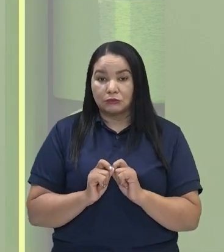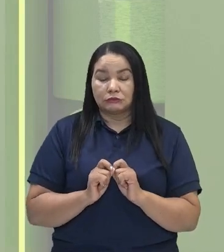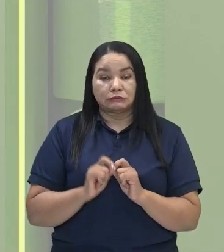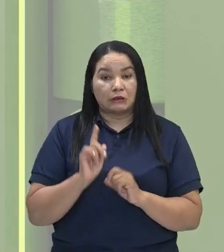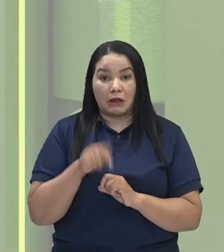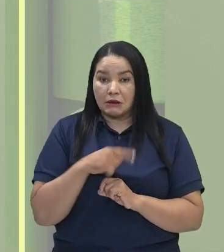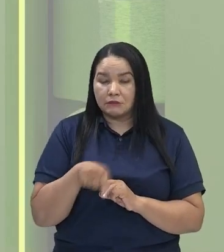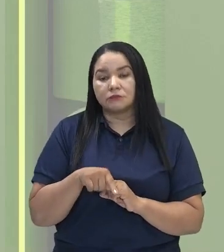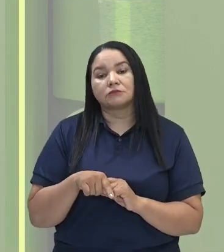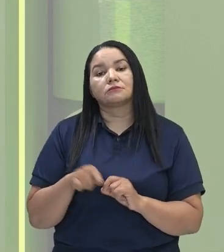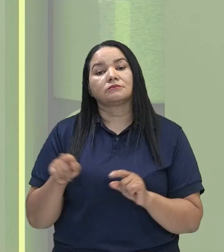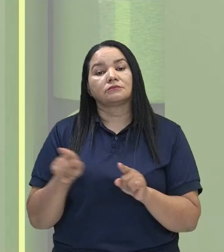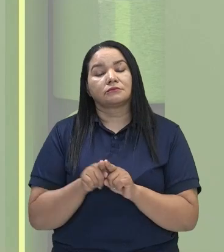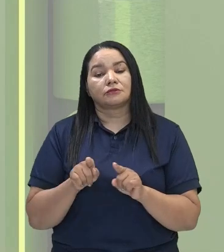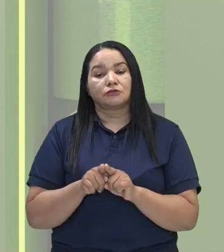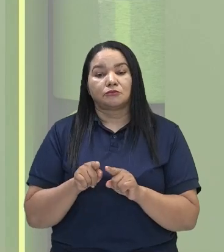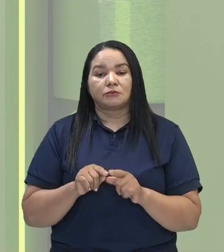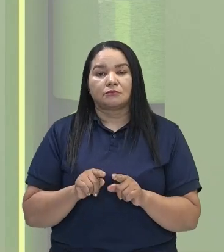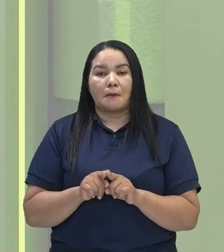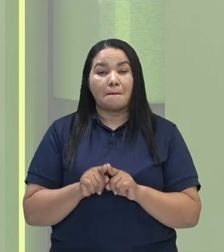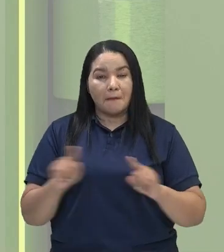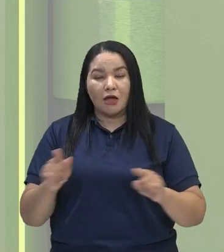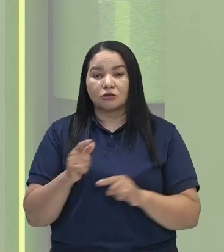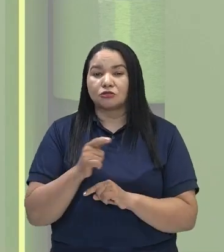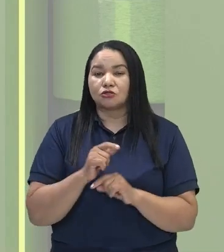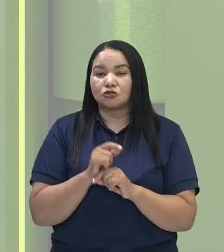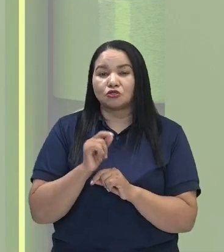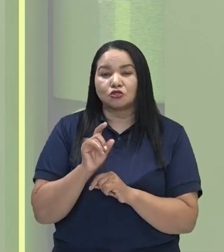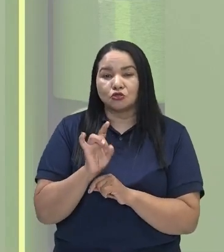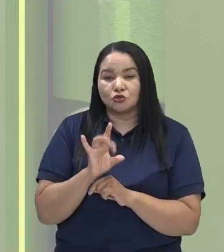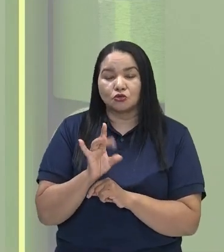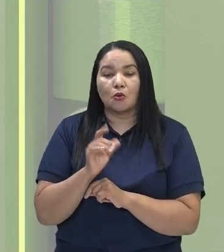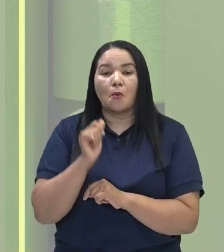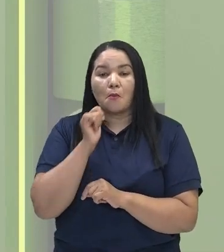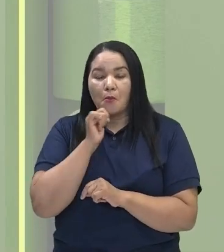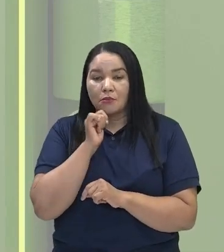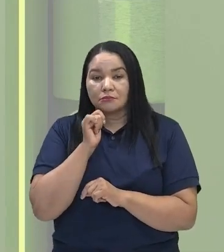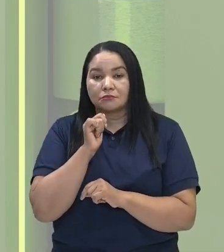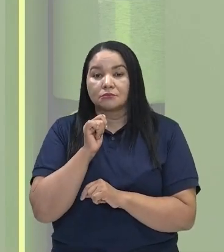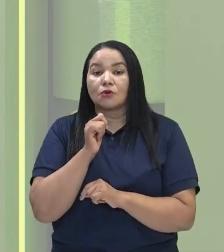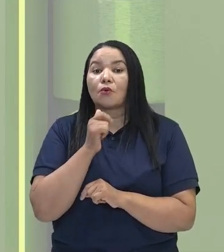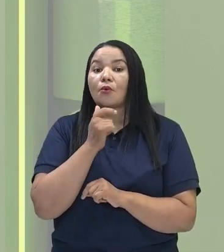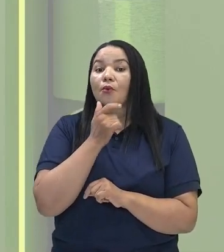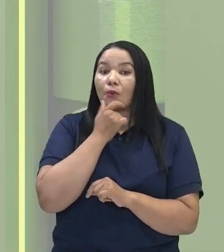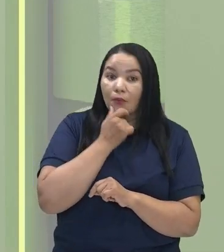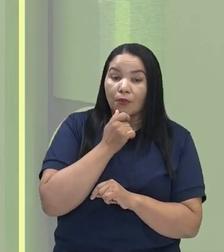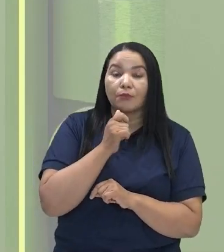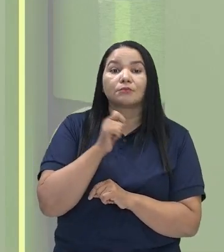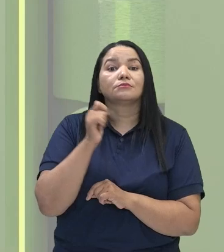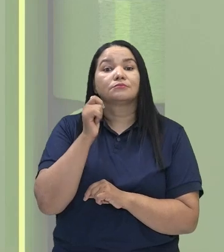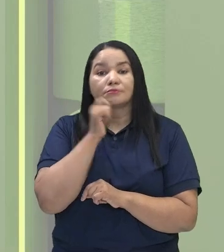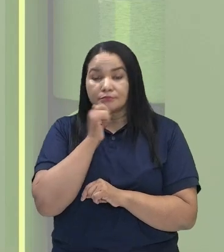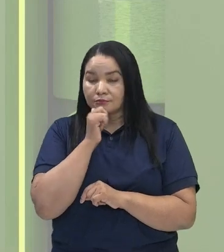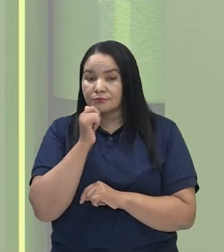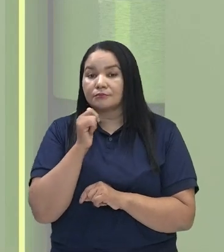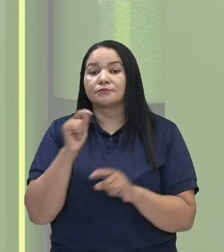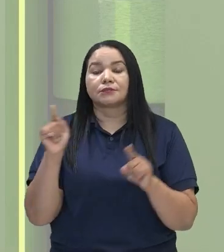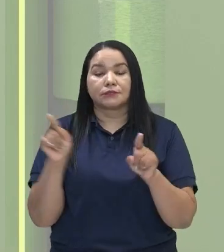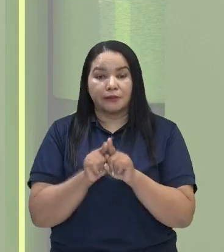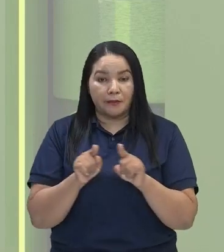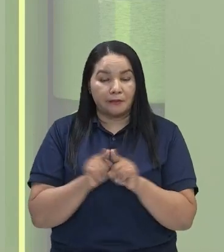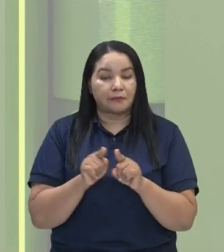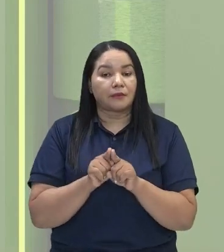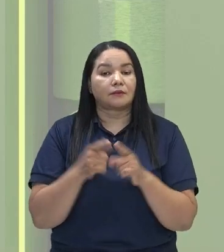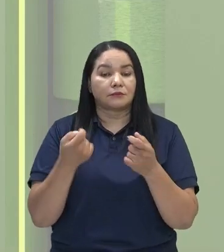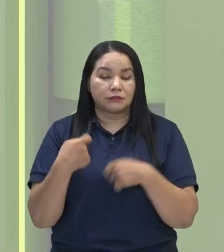útero. Ah, então só as meninas tomam a vacina, professora? Não, as meninas e os meninos,